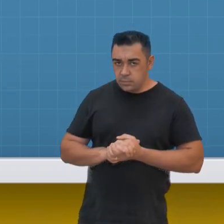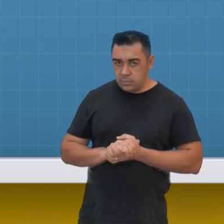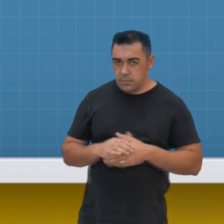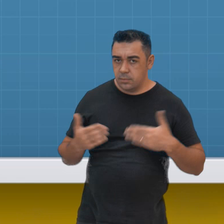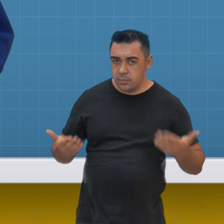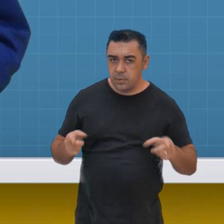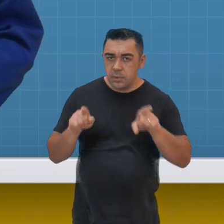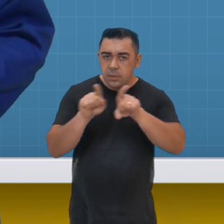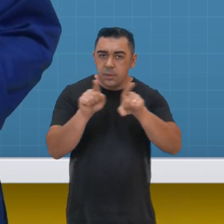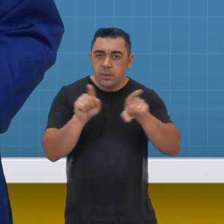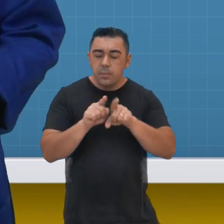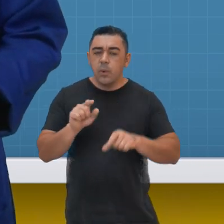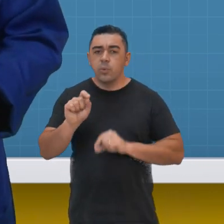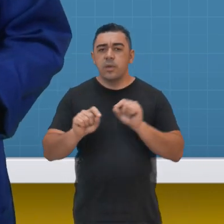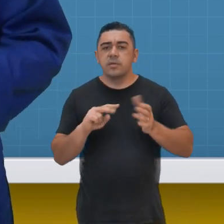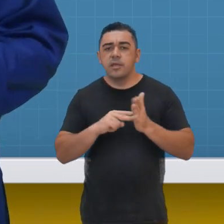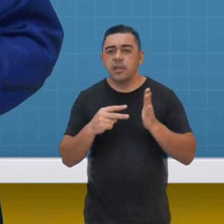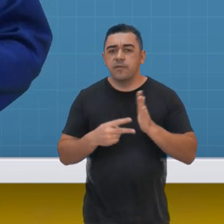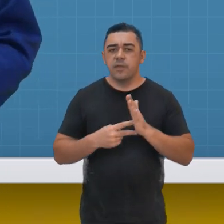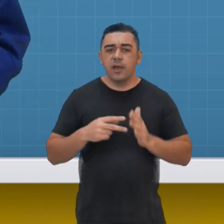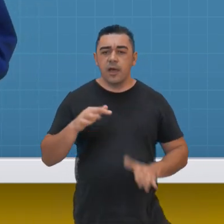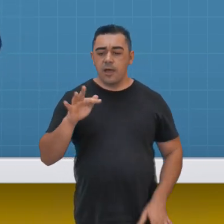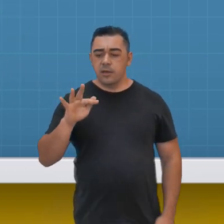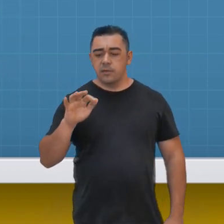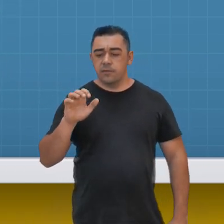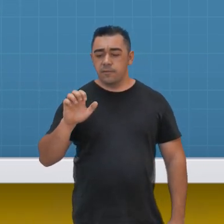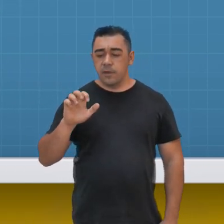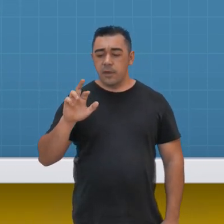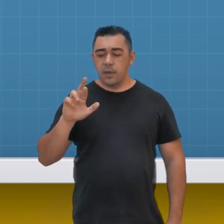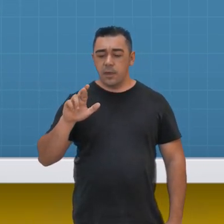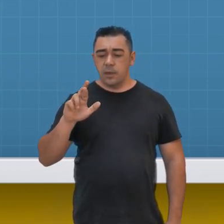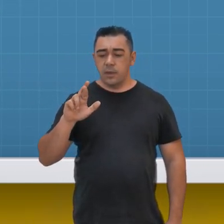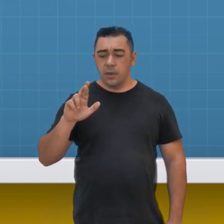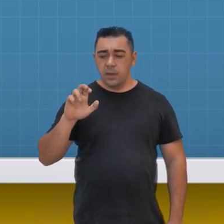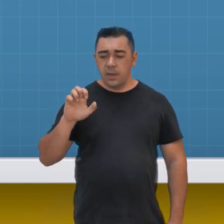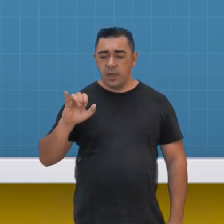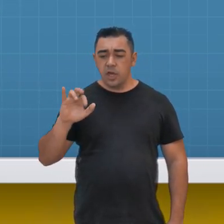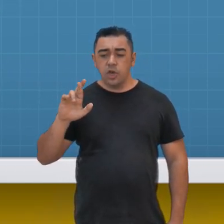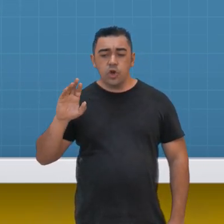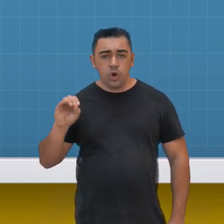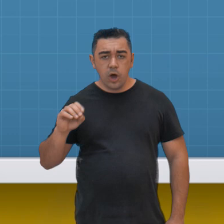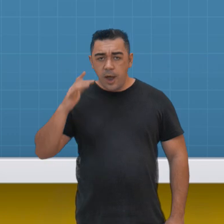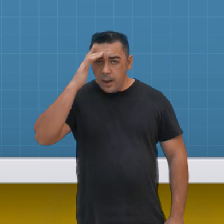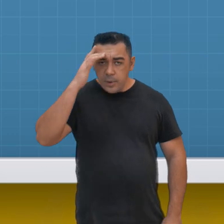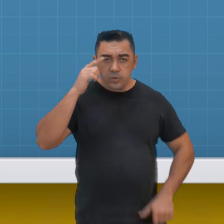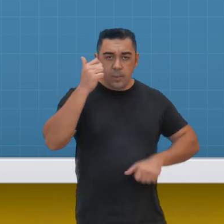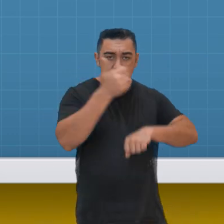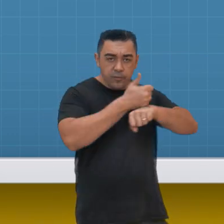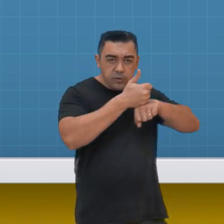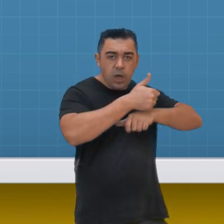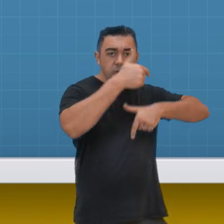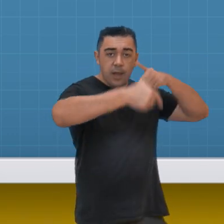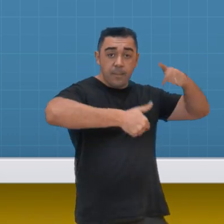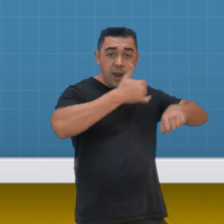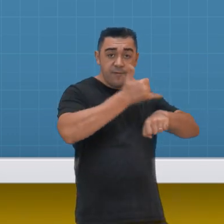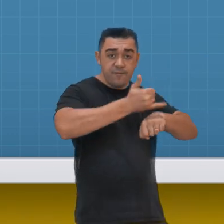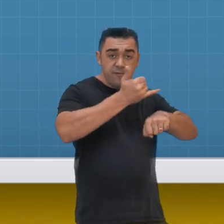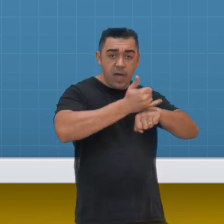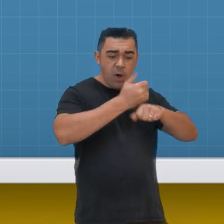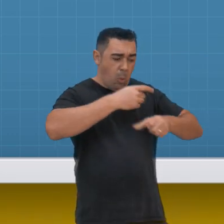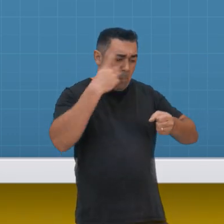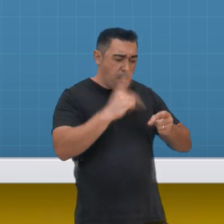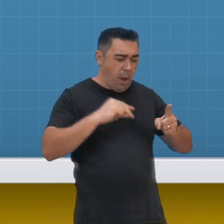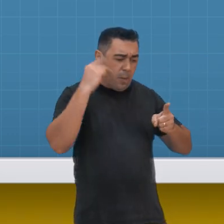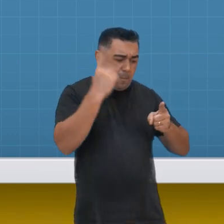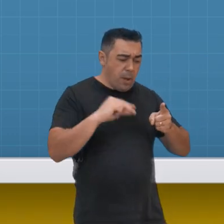Vamos falar do ferreiro, que é propriamente. O ferreiro, ele fica transformando lá o metal e o